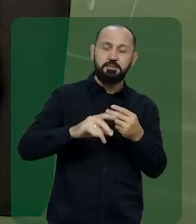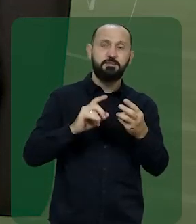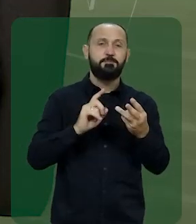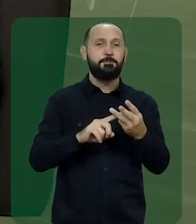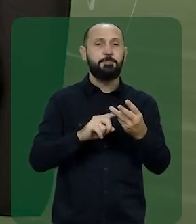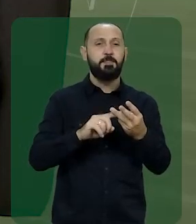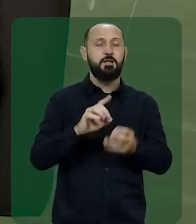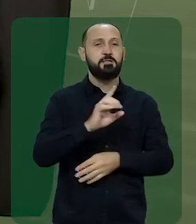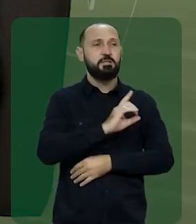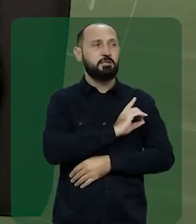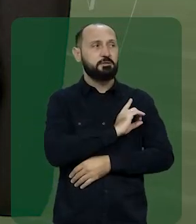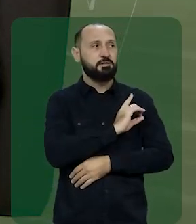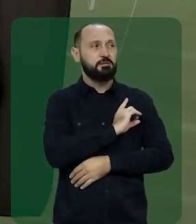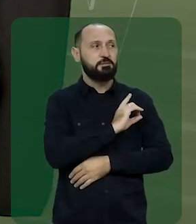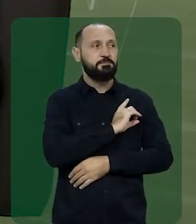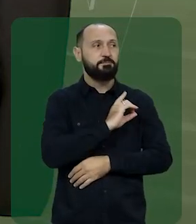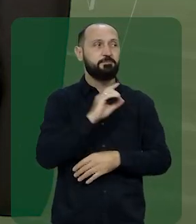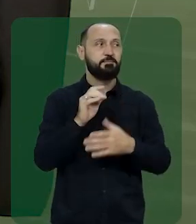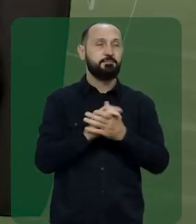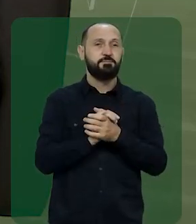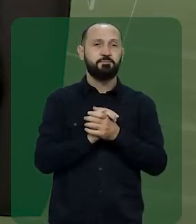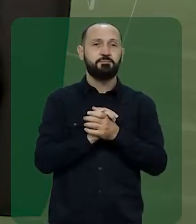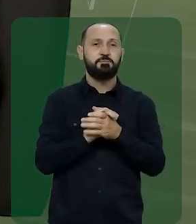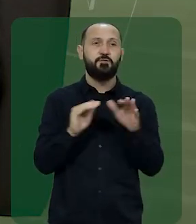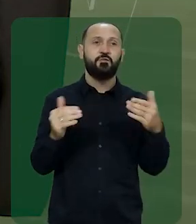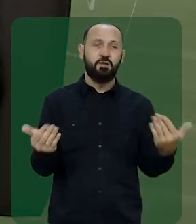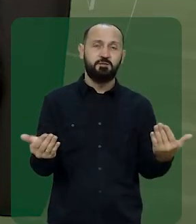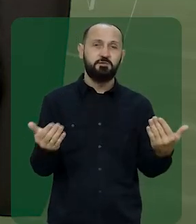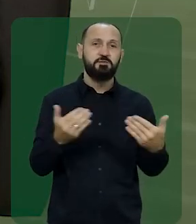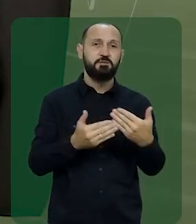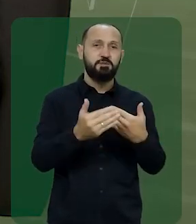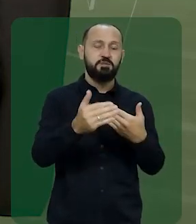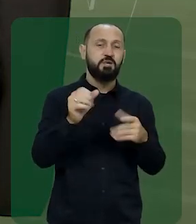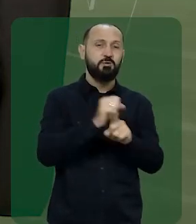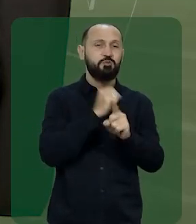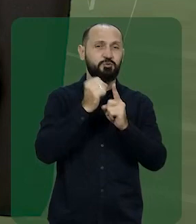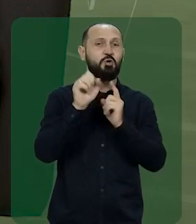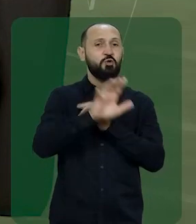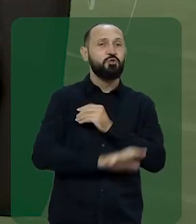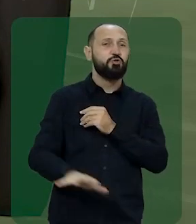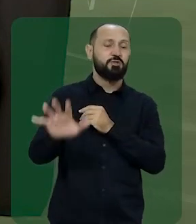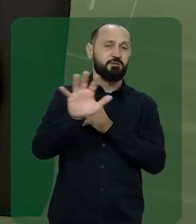atende a população idosa, né, lá no posto de saúde,